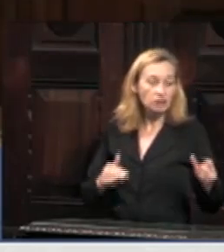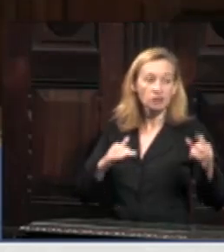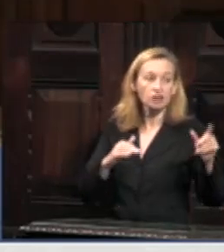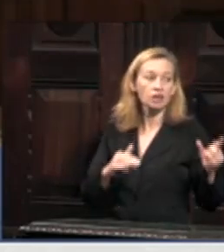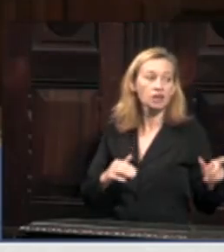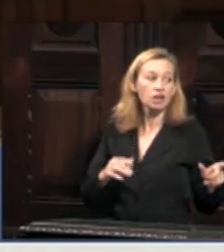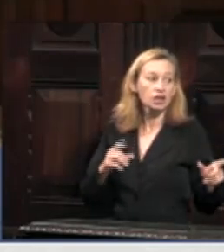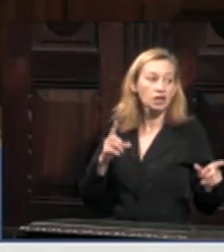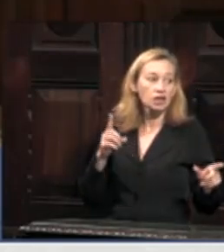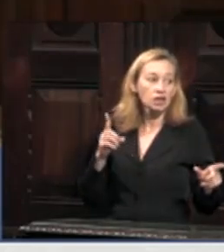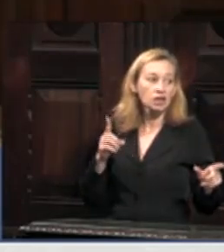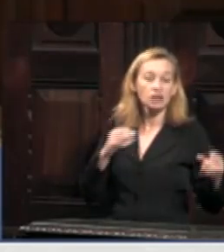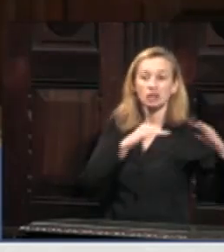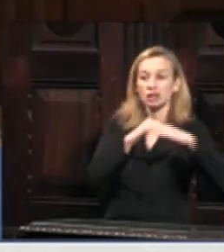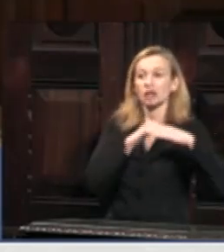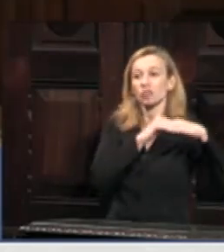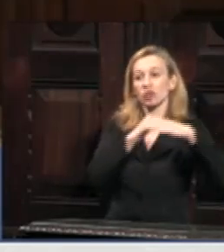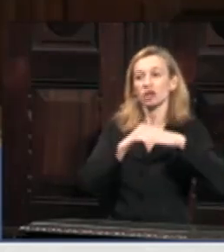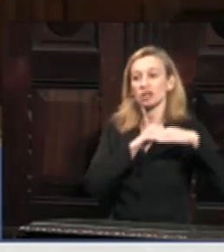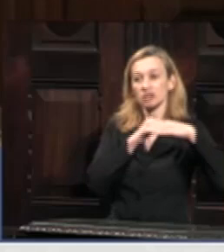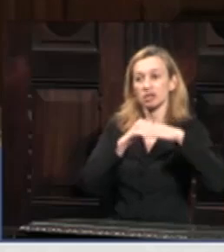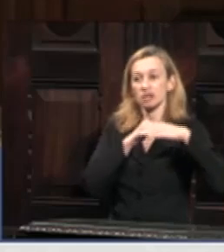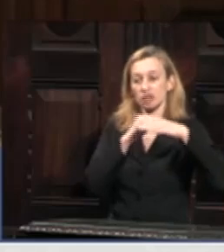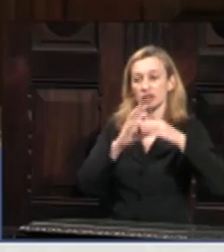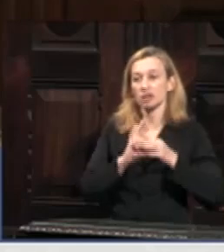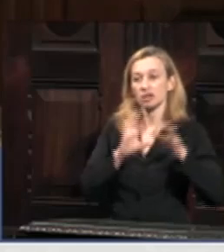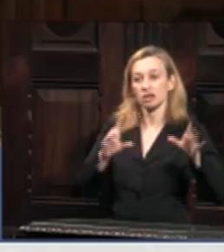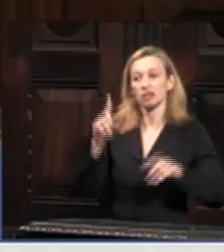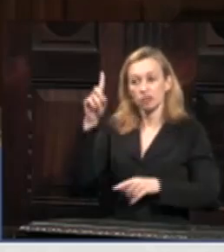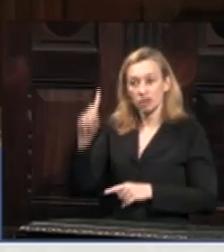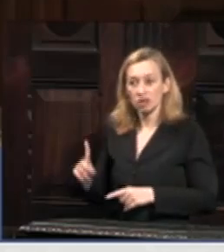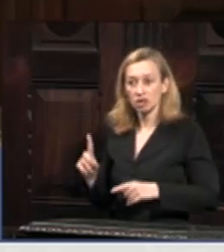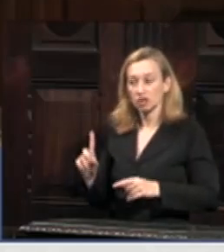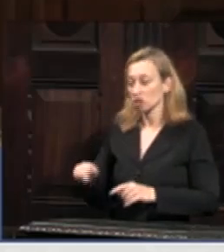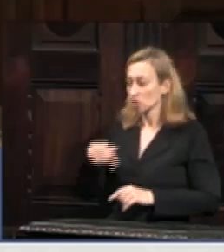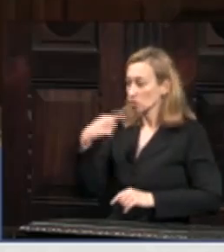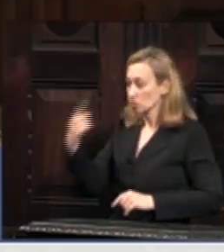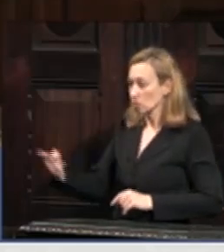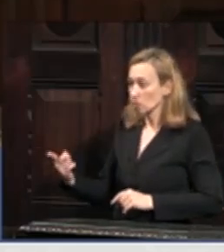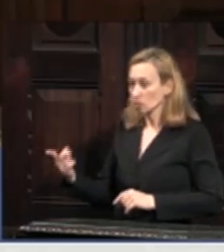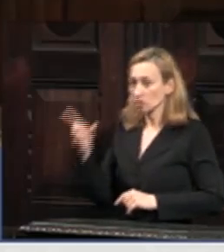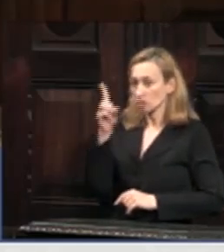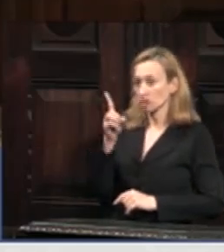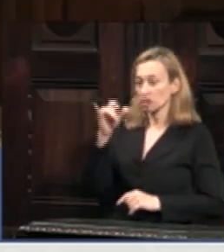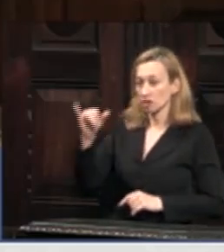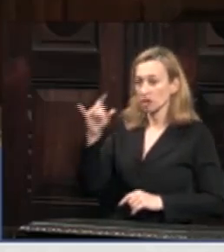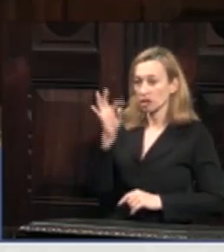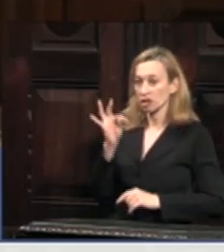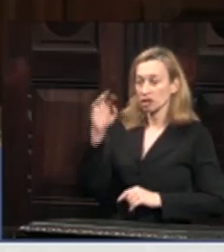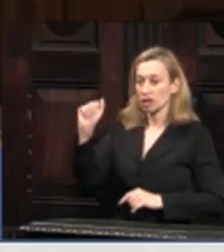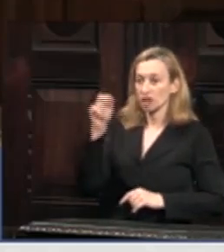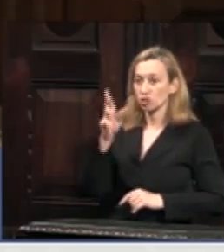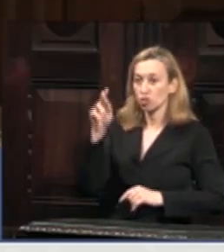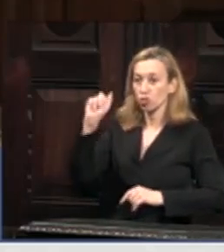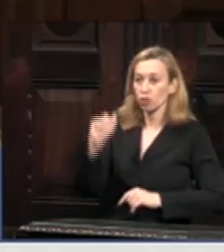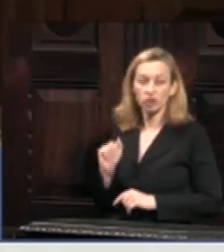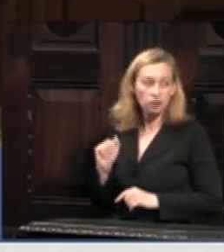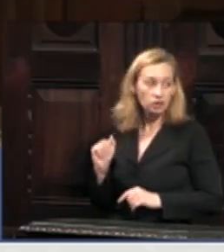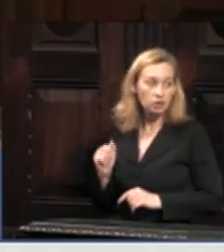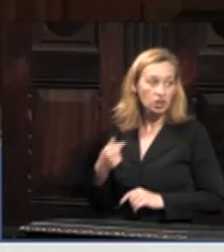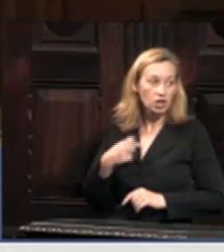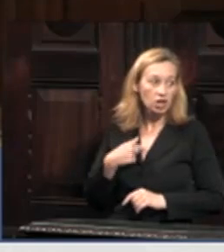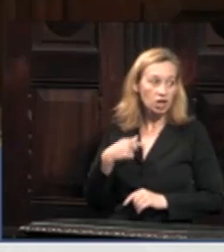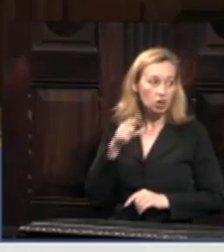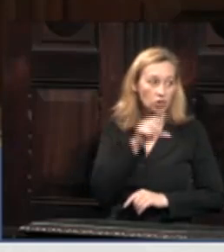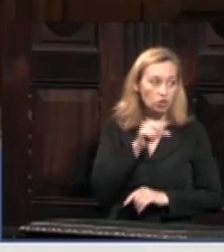versus a barbárie, o autoritarismo. E nesse sentido não dá para ficar com o ex-juiz, eu fico